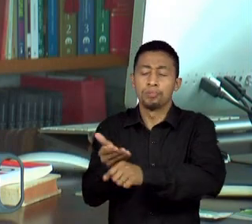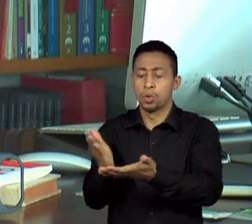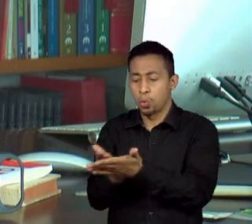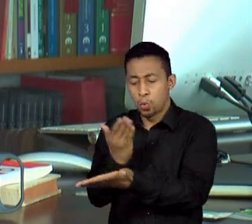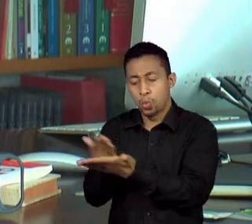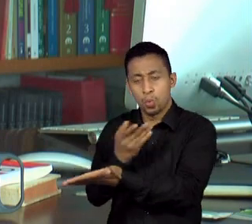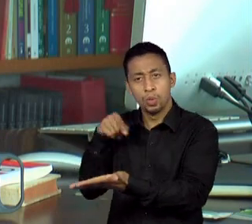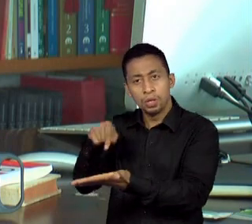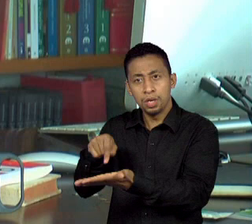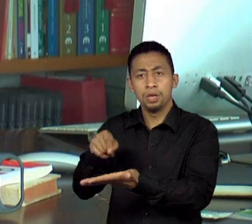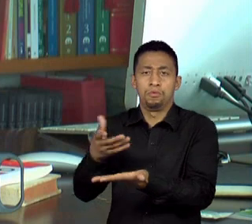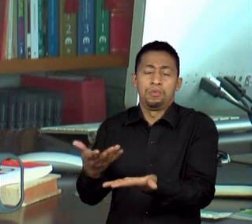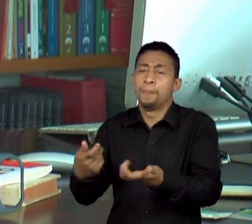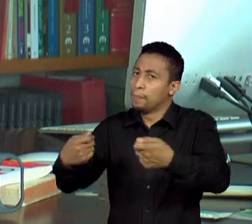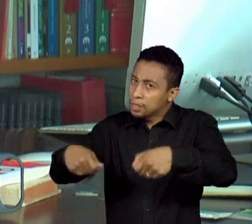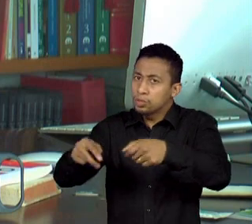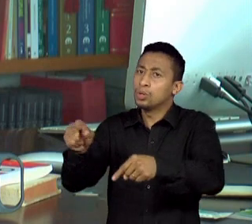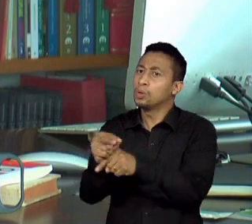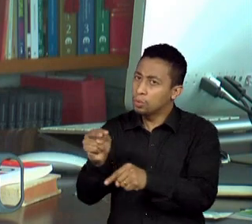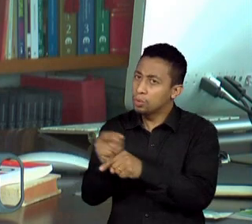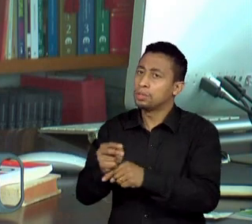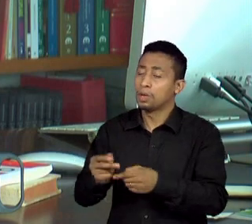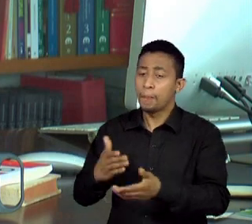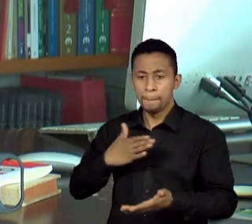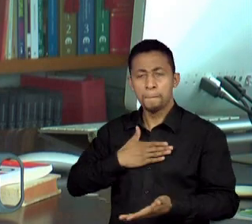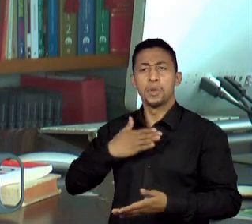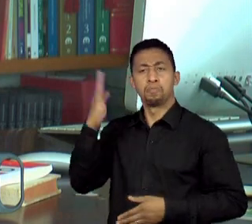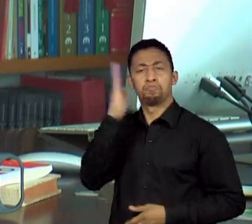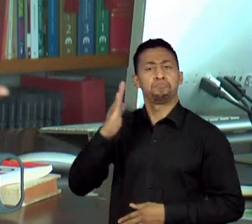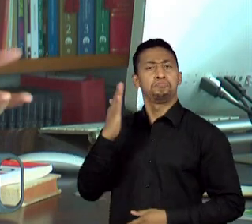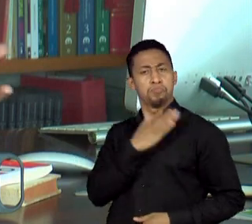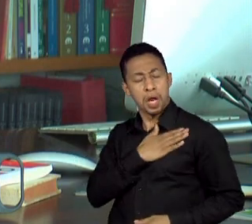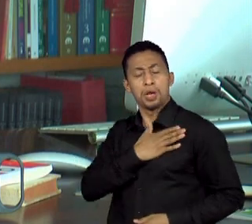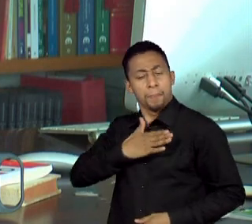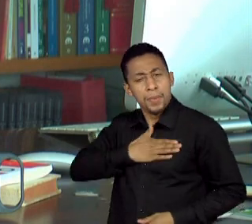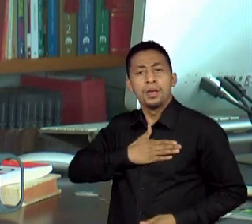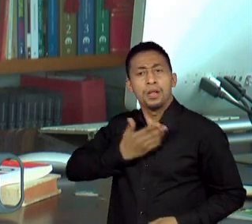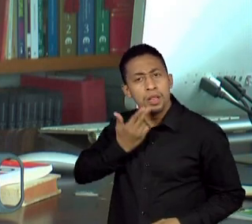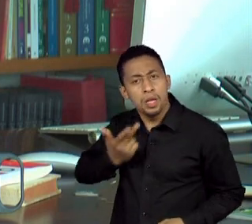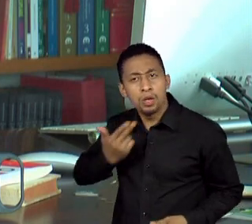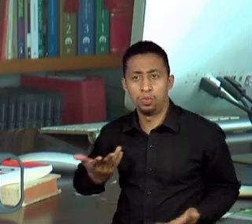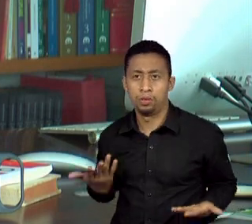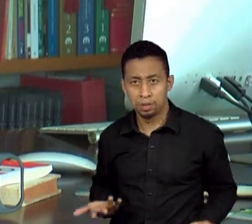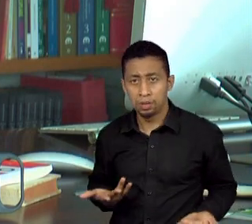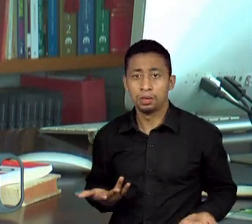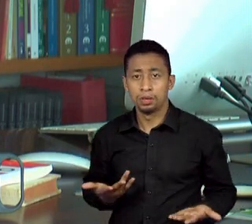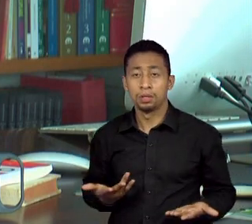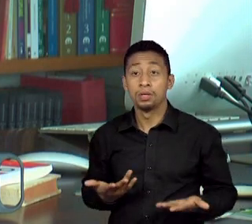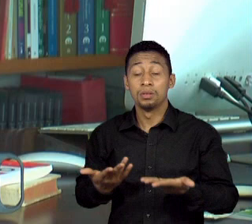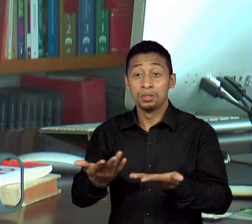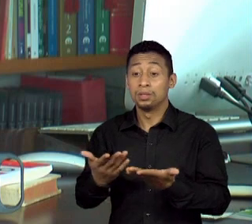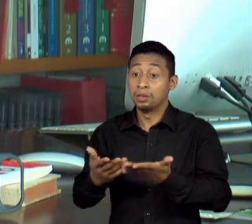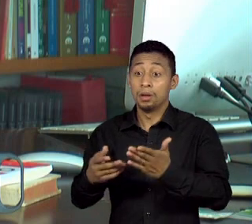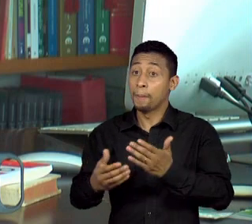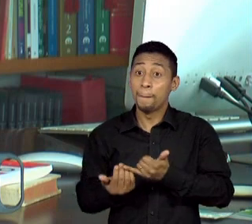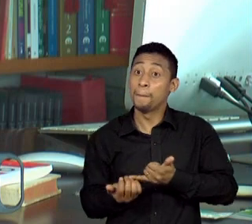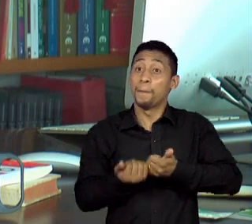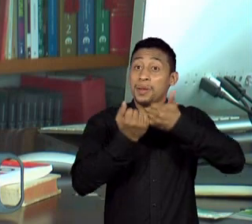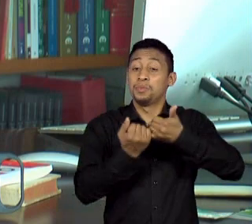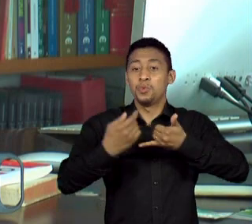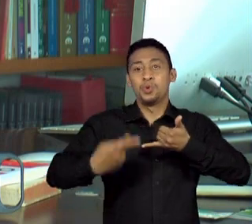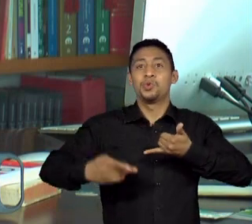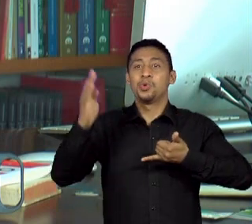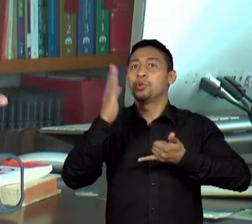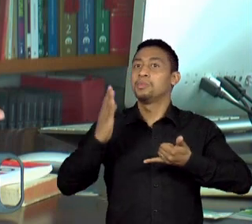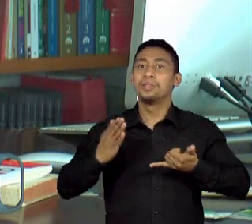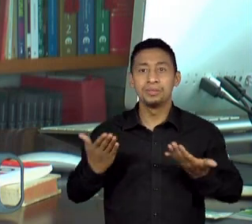a nossa fala. Minha pátria é minha língua, né? O Ariano, enfim, é um patrimônio nacional, né? O